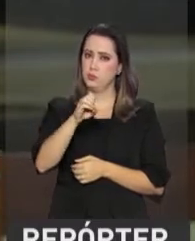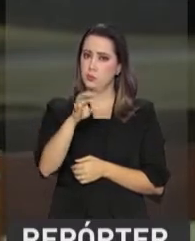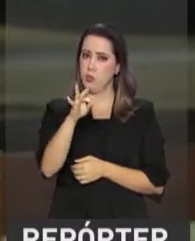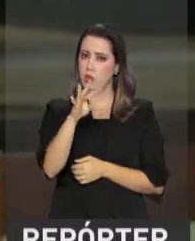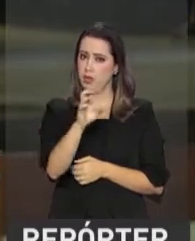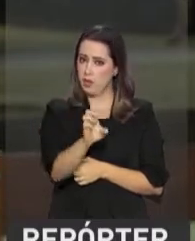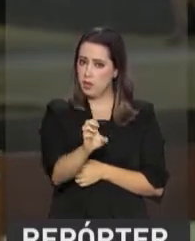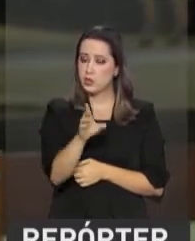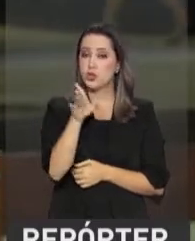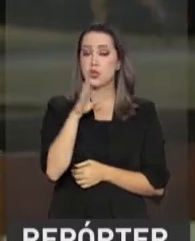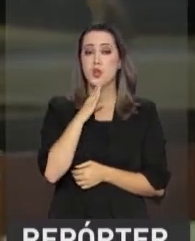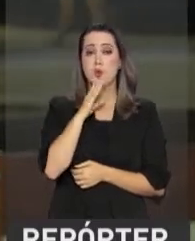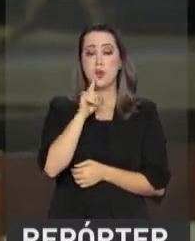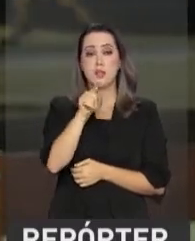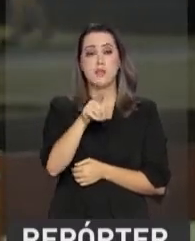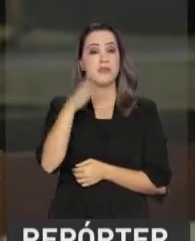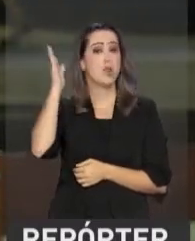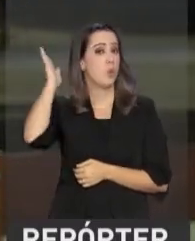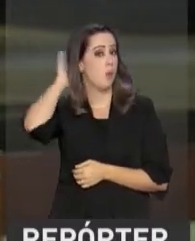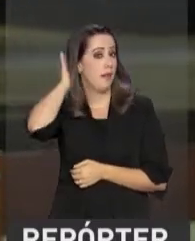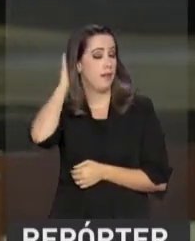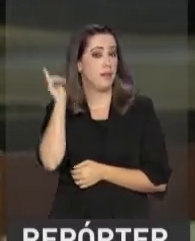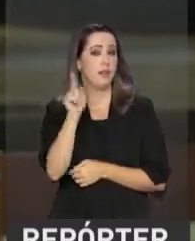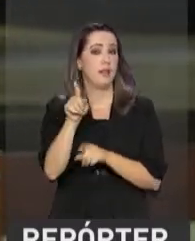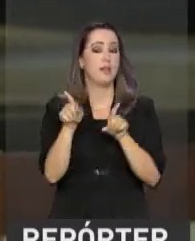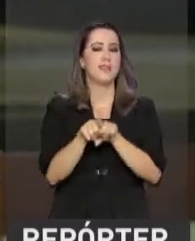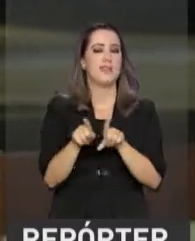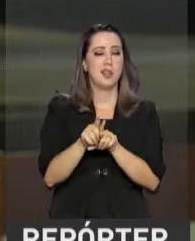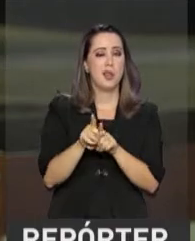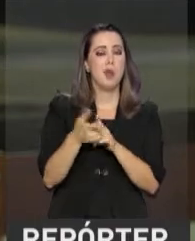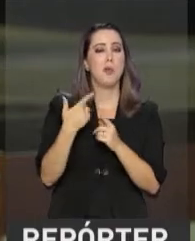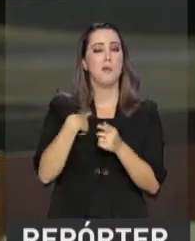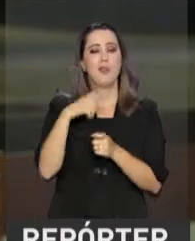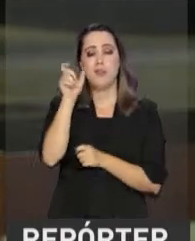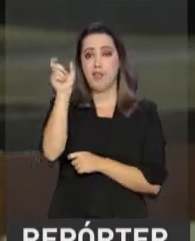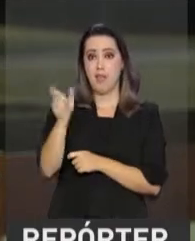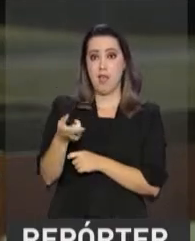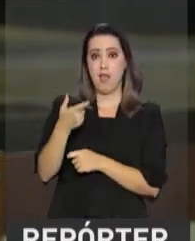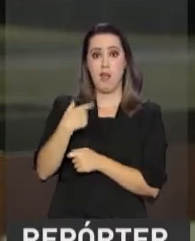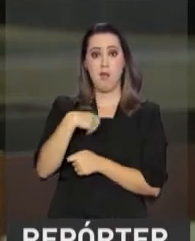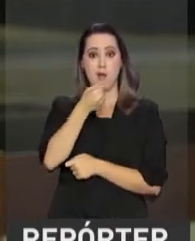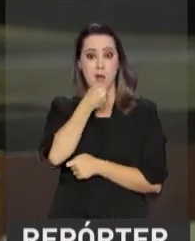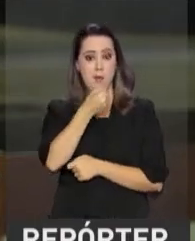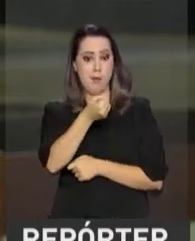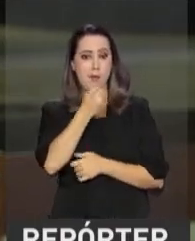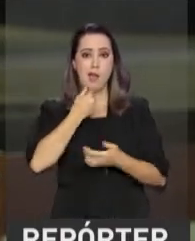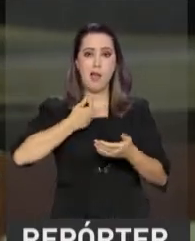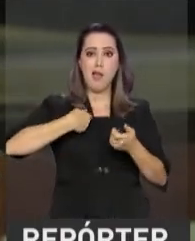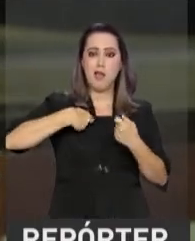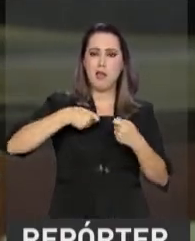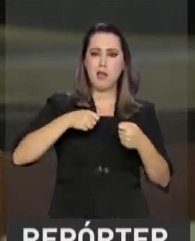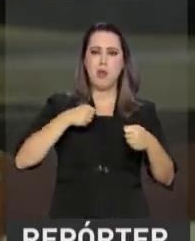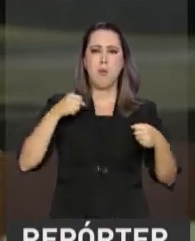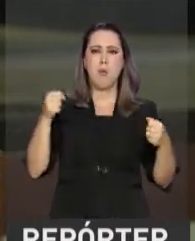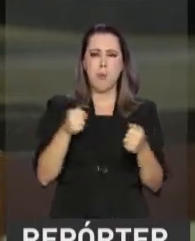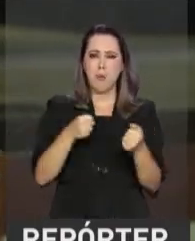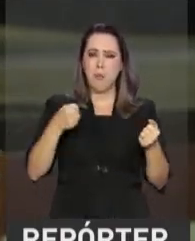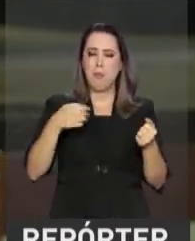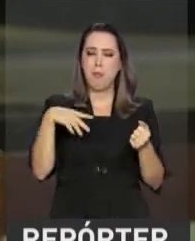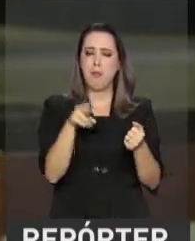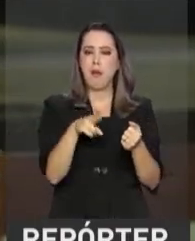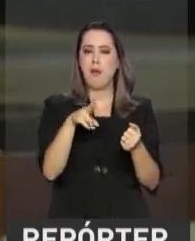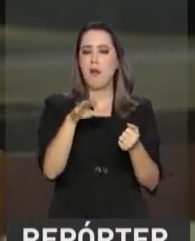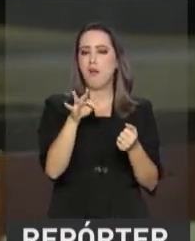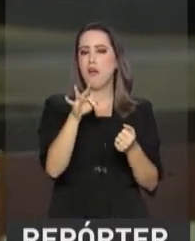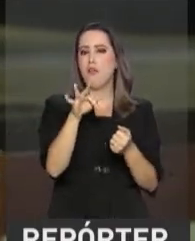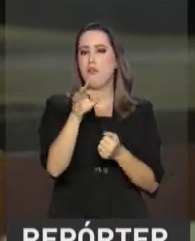e Genival Lacerda, cantor e compositor de forró, chachado e de baião lá da Paraíba. Então esses